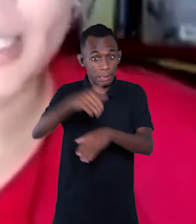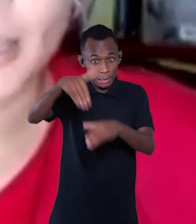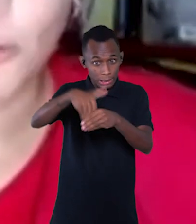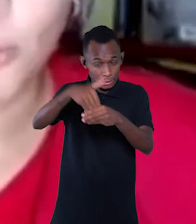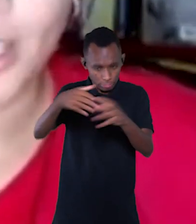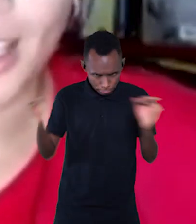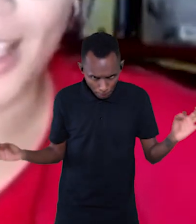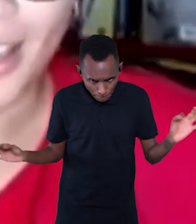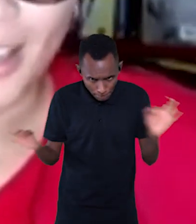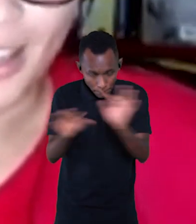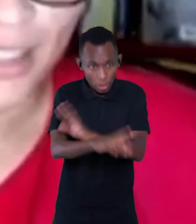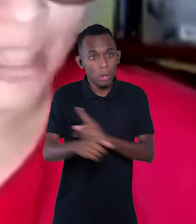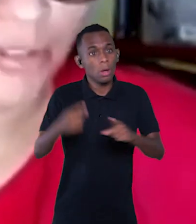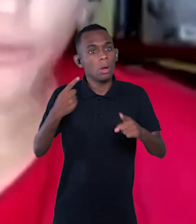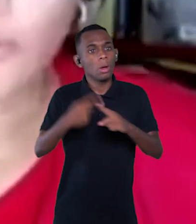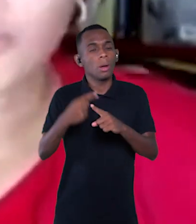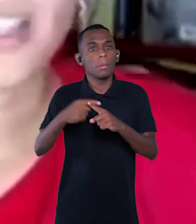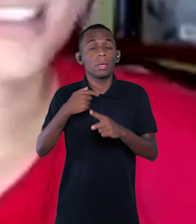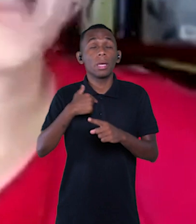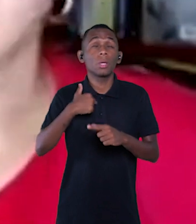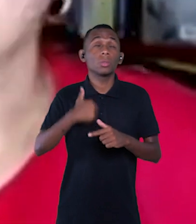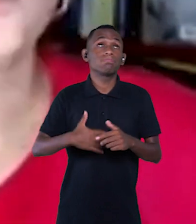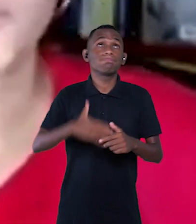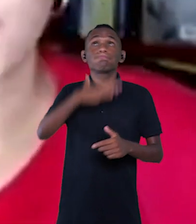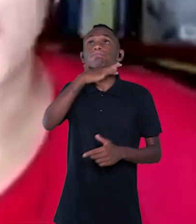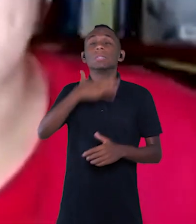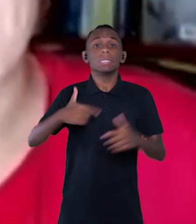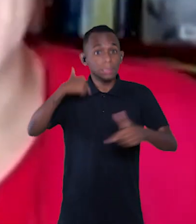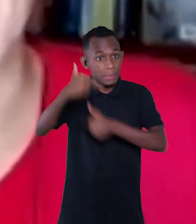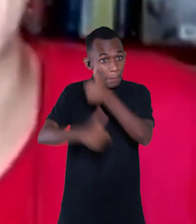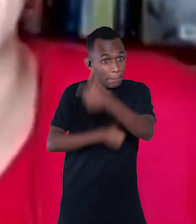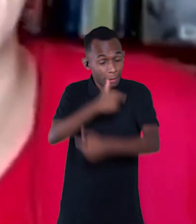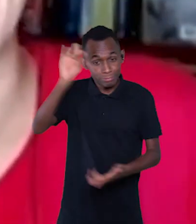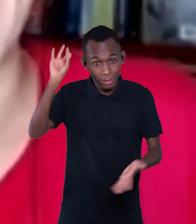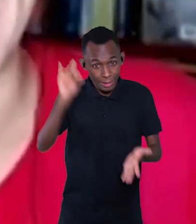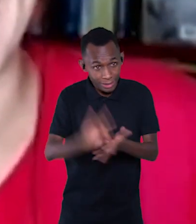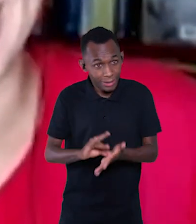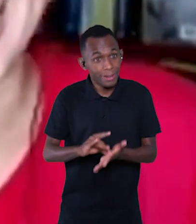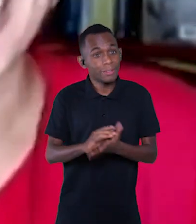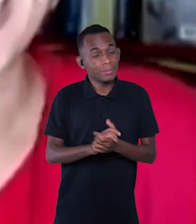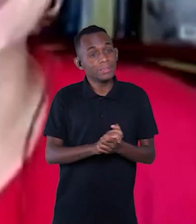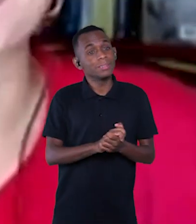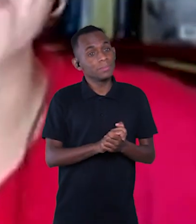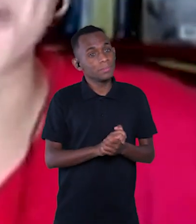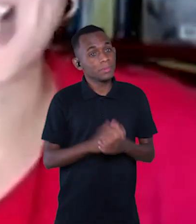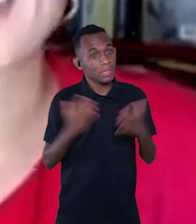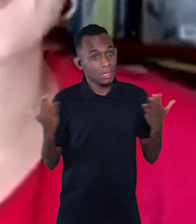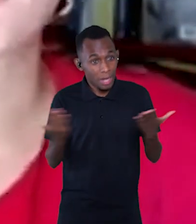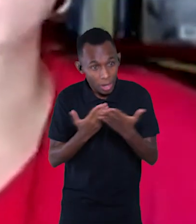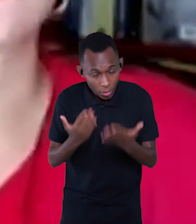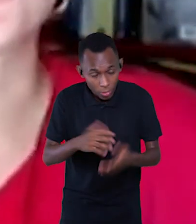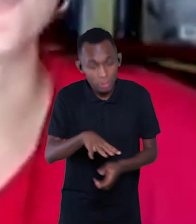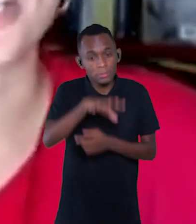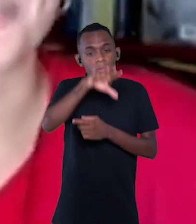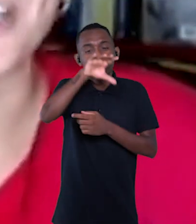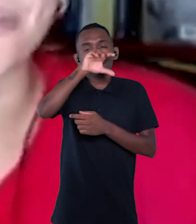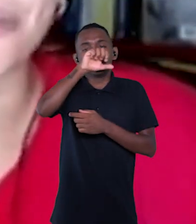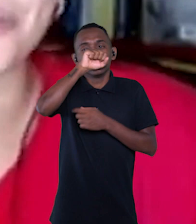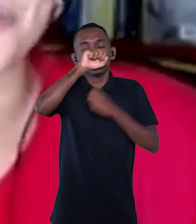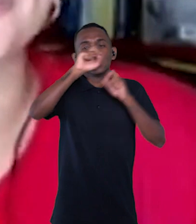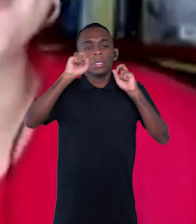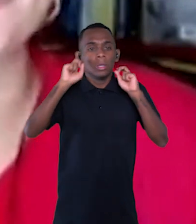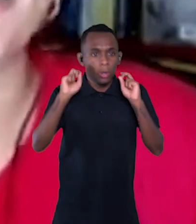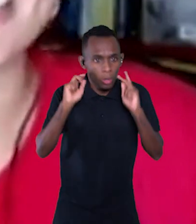chamado eleição, porque estava envolvido até o último fio de cabelo nesse processo, e agora a gente